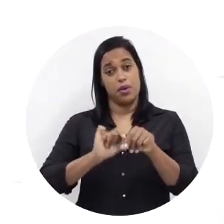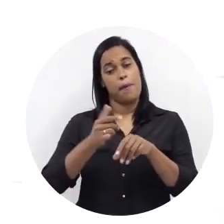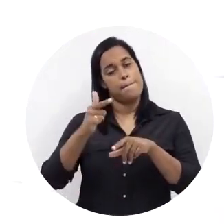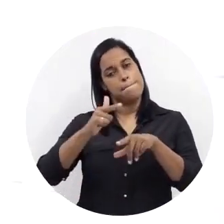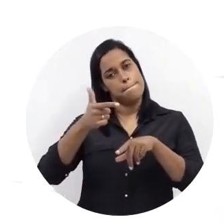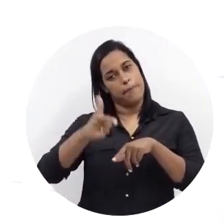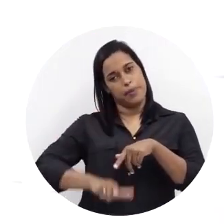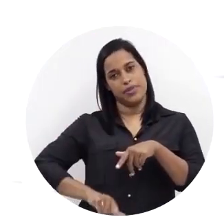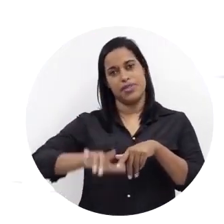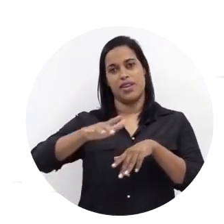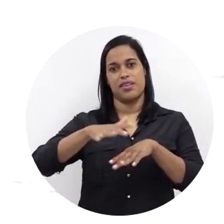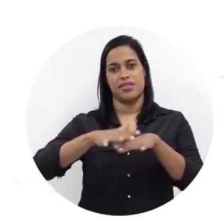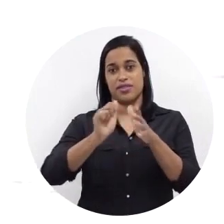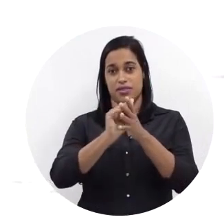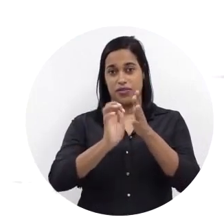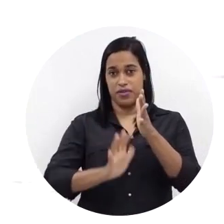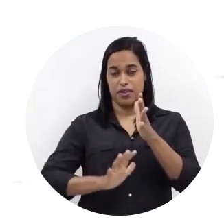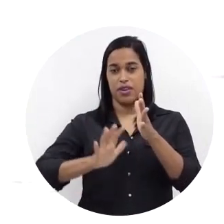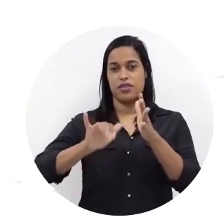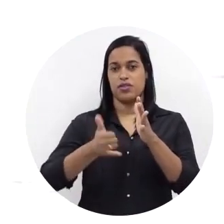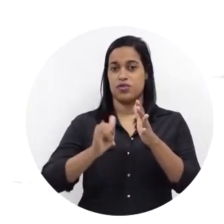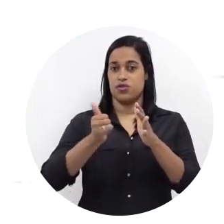exercícios agora envolvendo juros compostos?